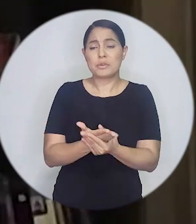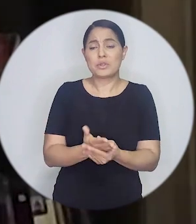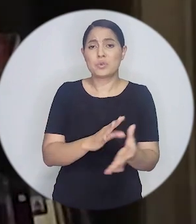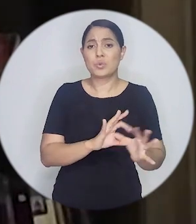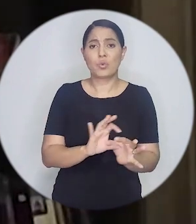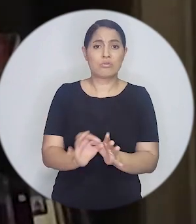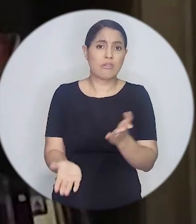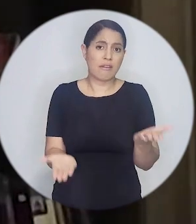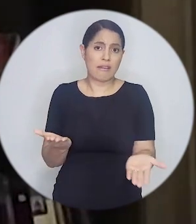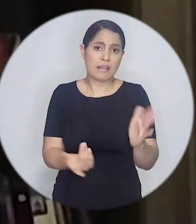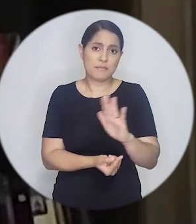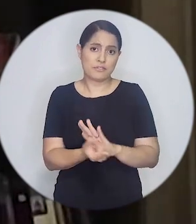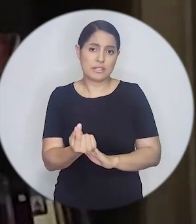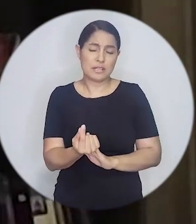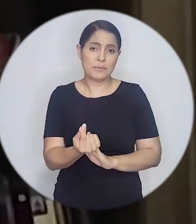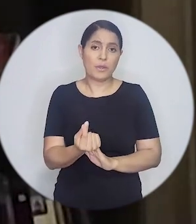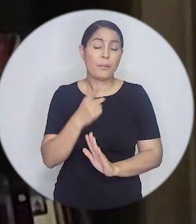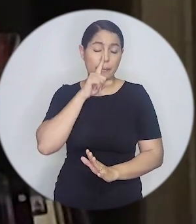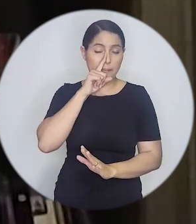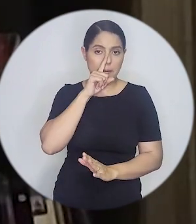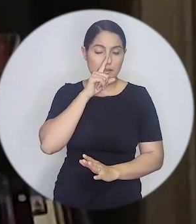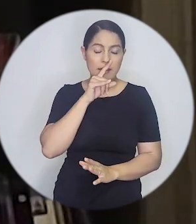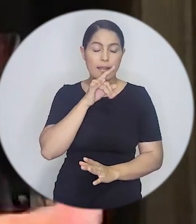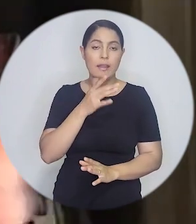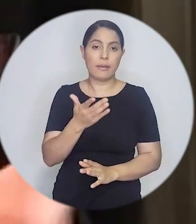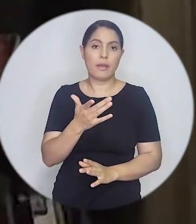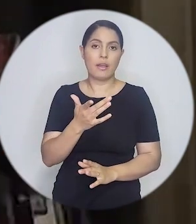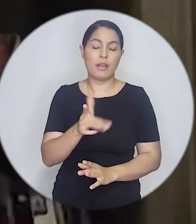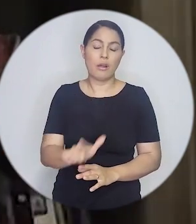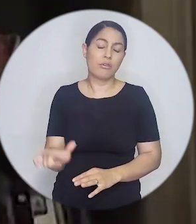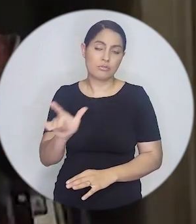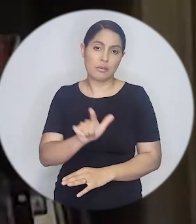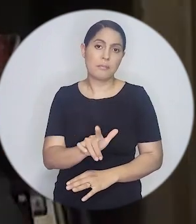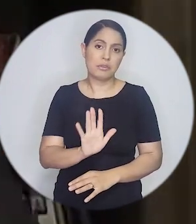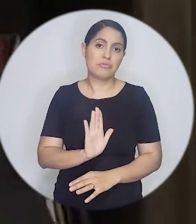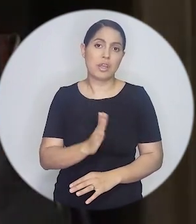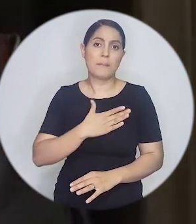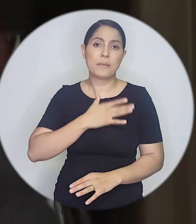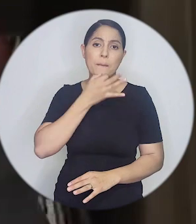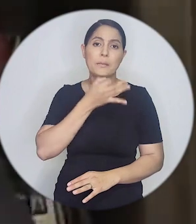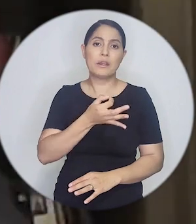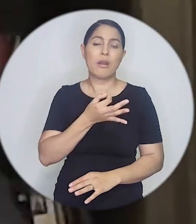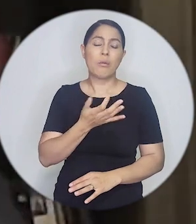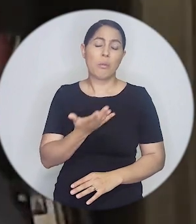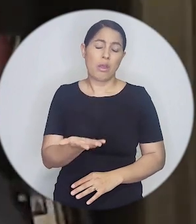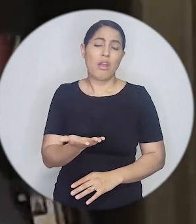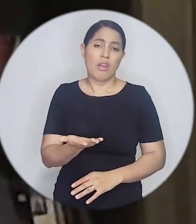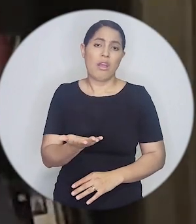reequilíbrio econômico-financeiro, né? A matriz de risco, a alocação de riscos, aí eu acho que é